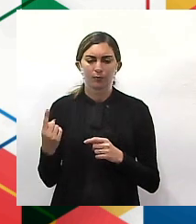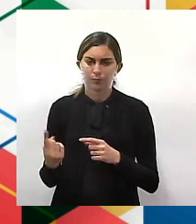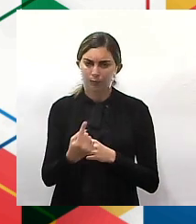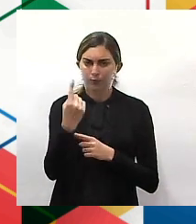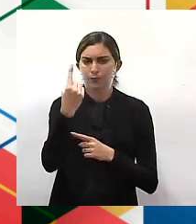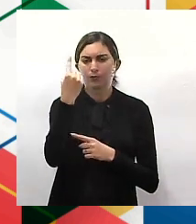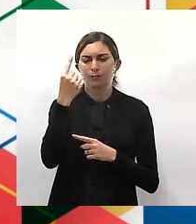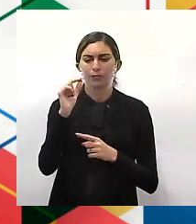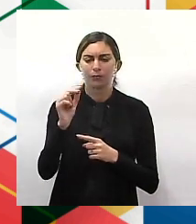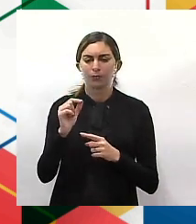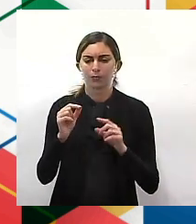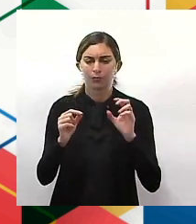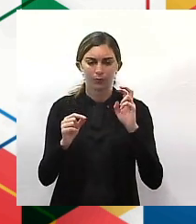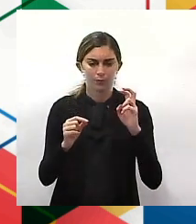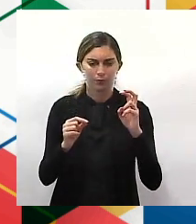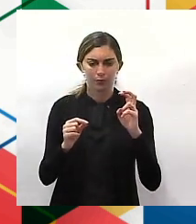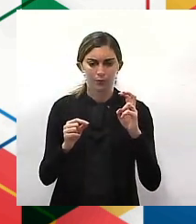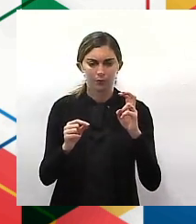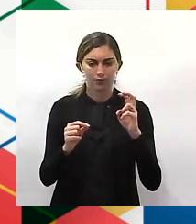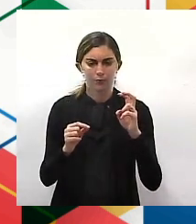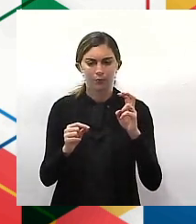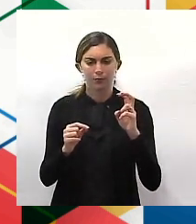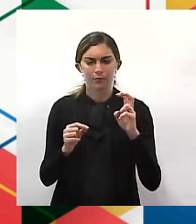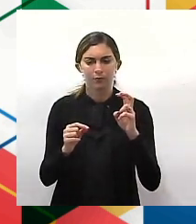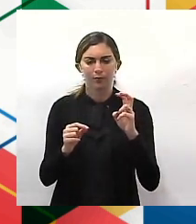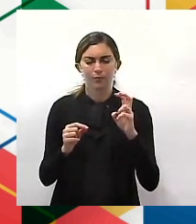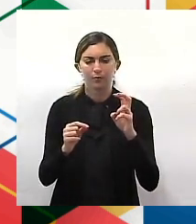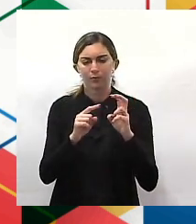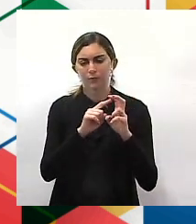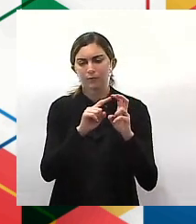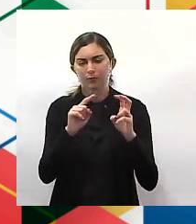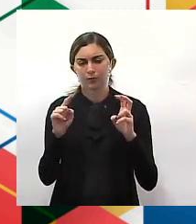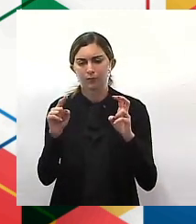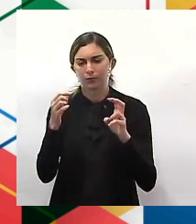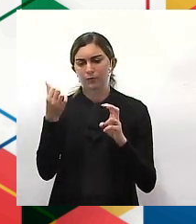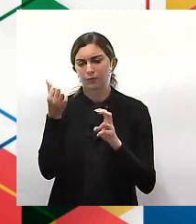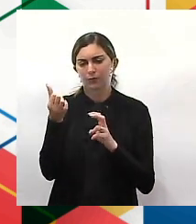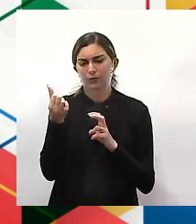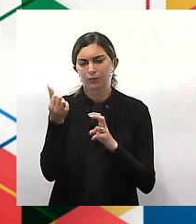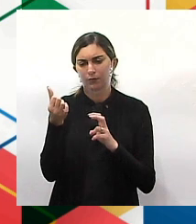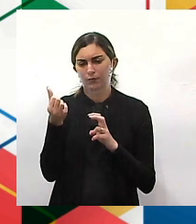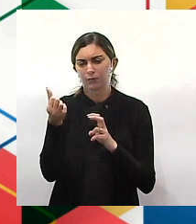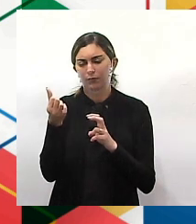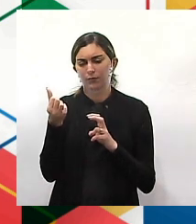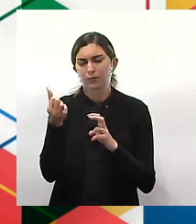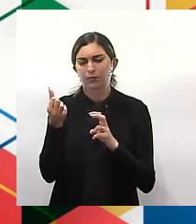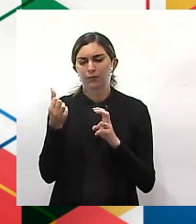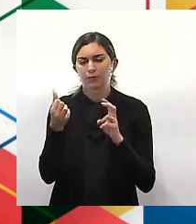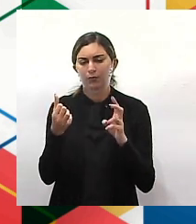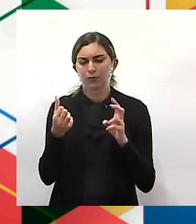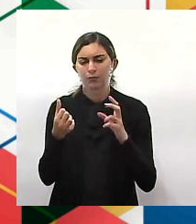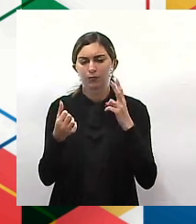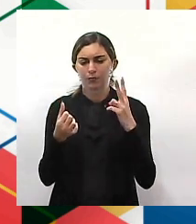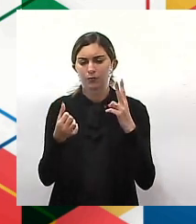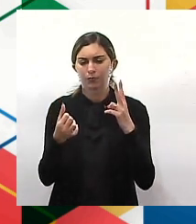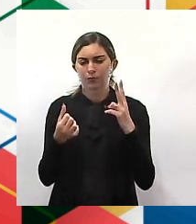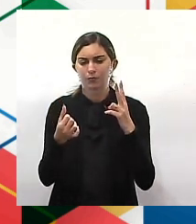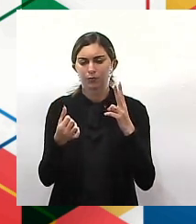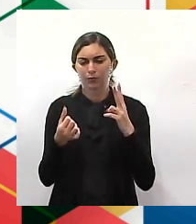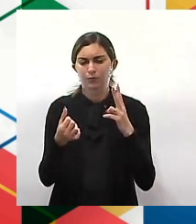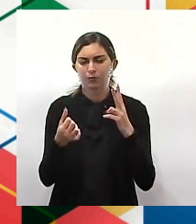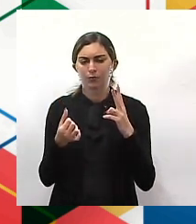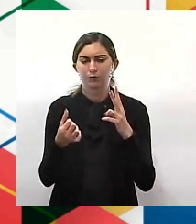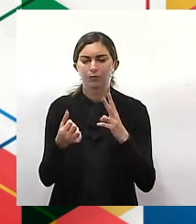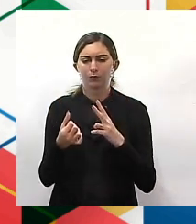ele vem daqui do 5 e vem até aqui, ó, o 6. Do 5 não, perdão, do 2. Veja que a altura está aqui,